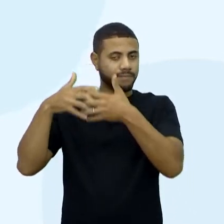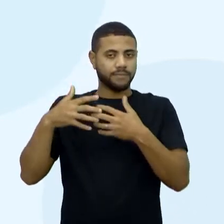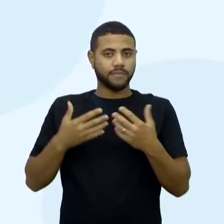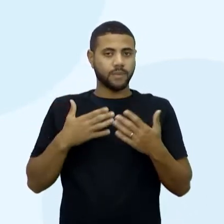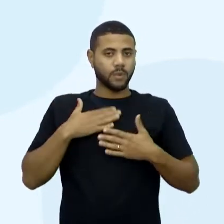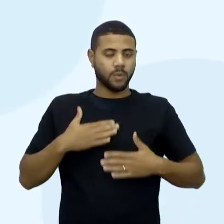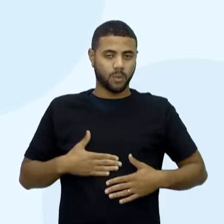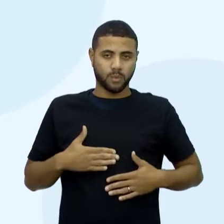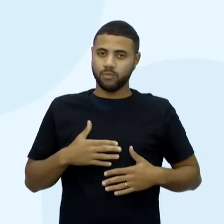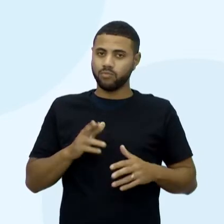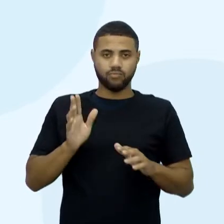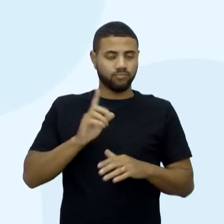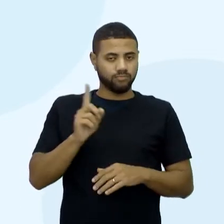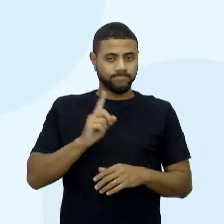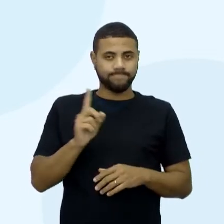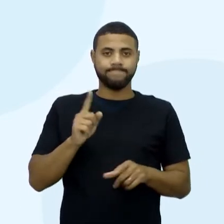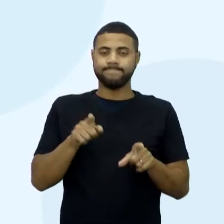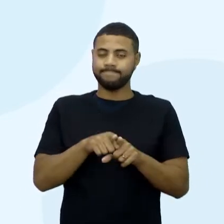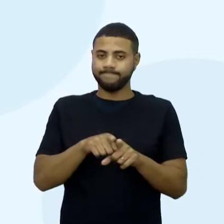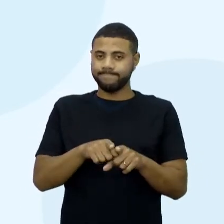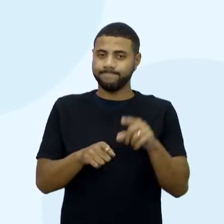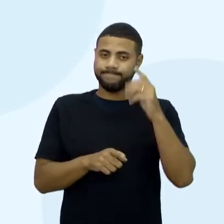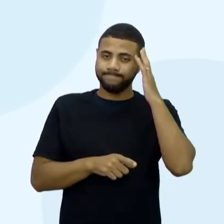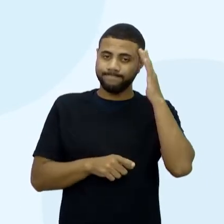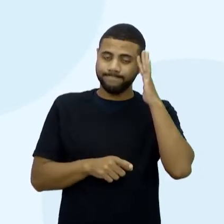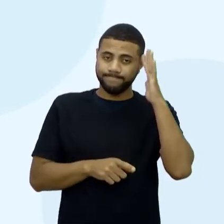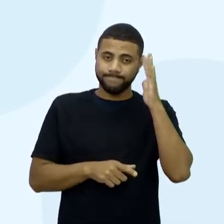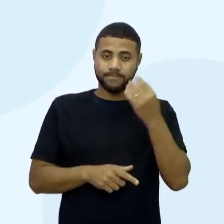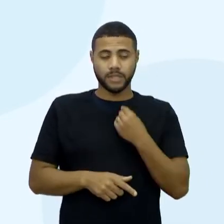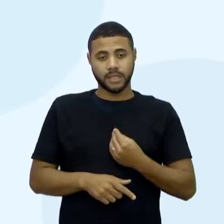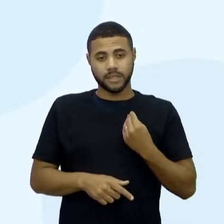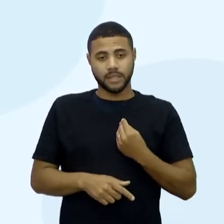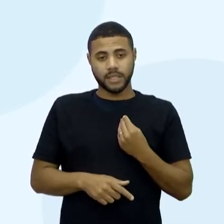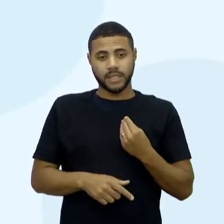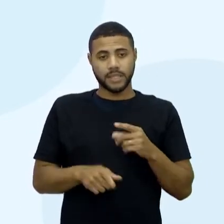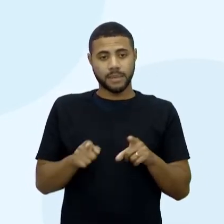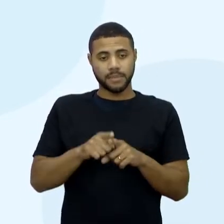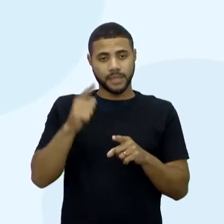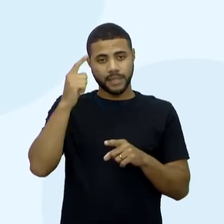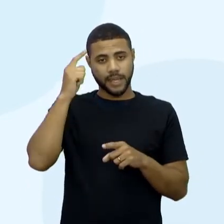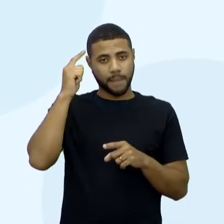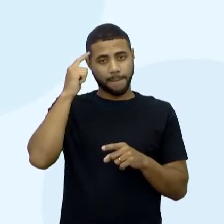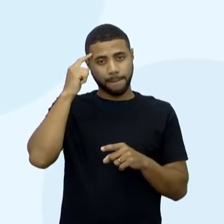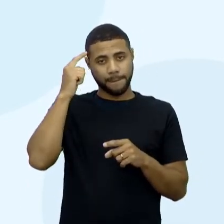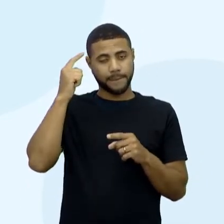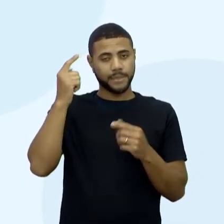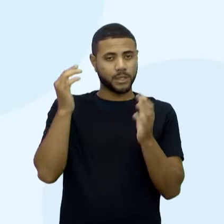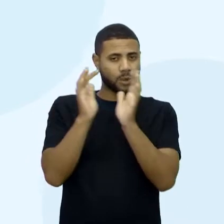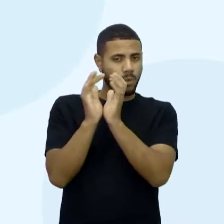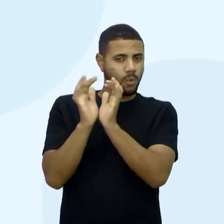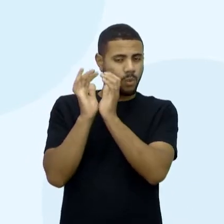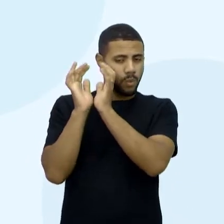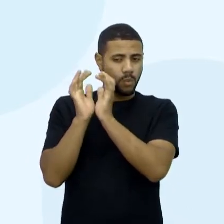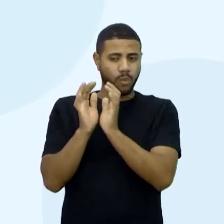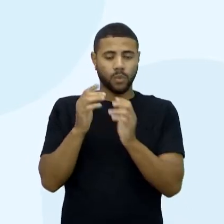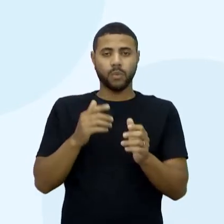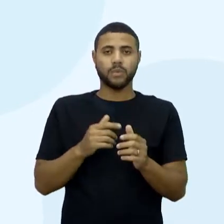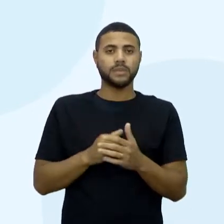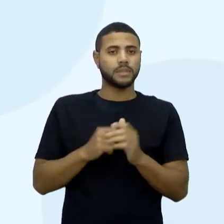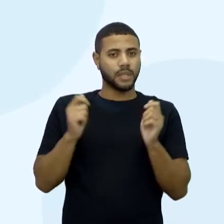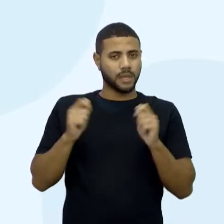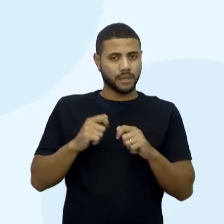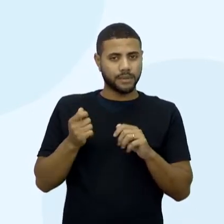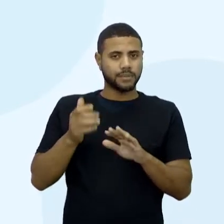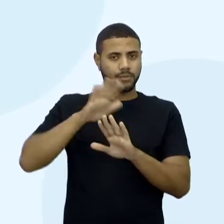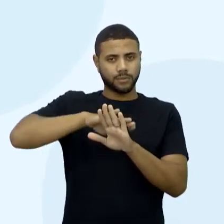do corpo. É pensar também a vida como processos psicológicos, como processos